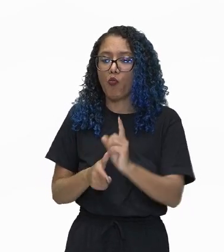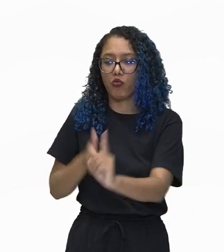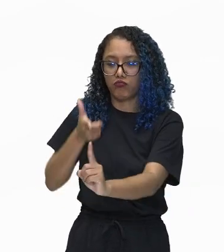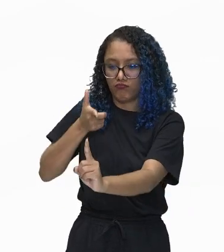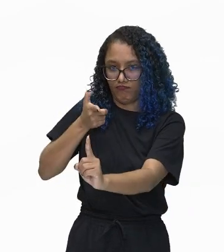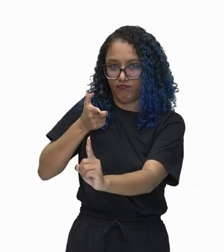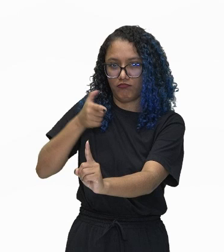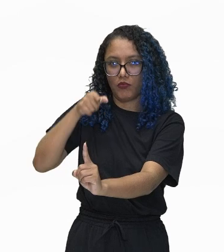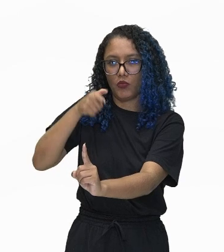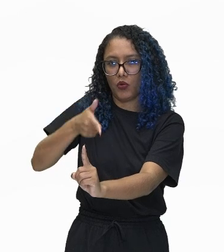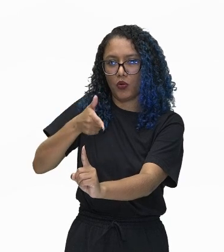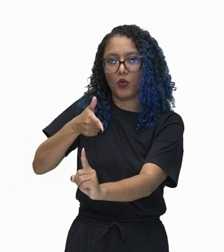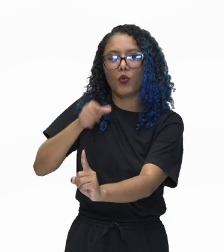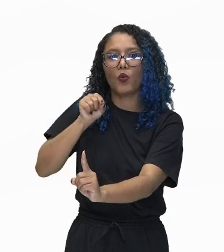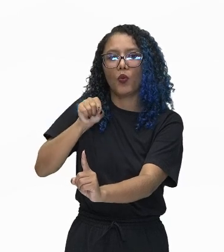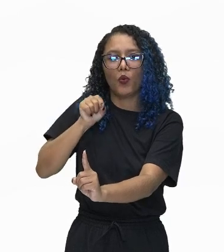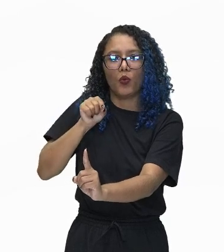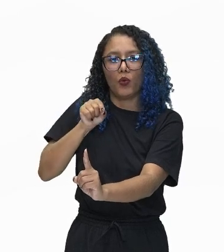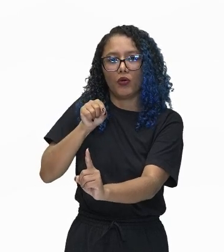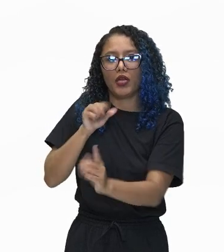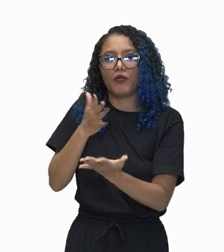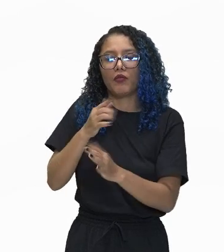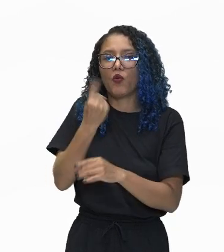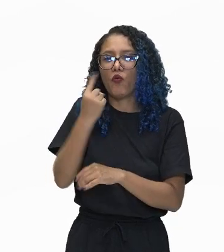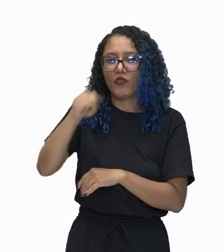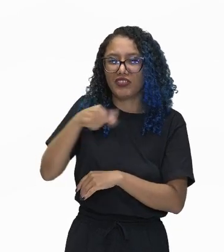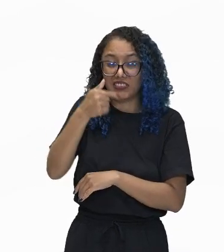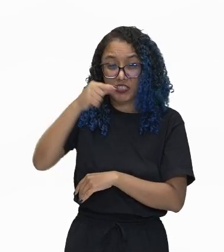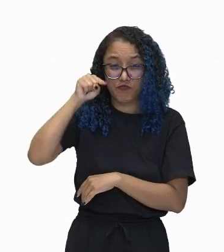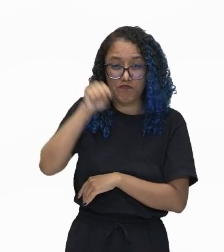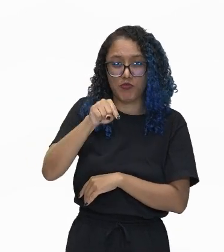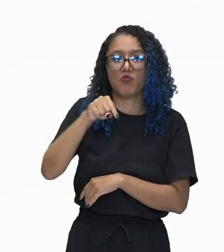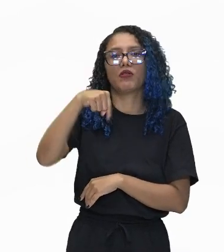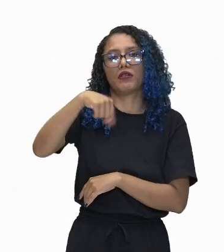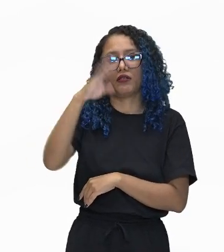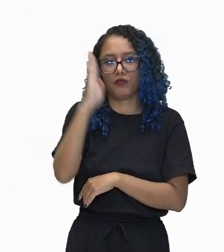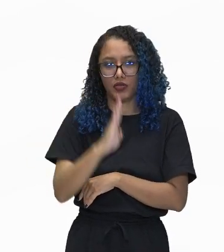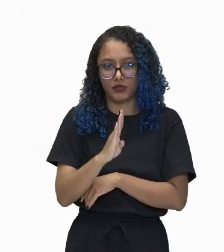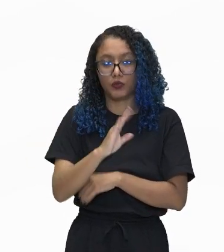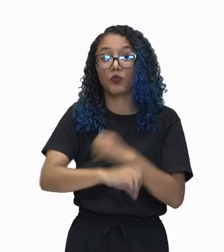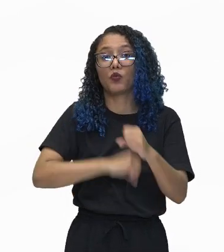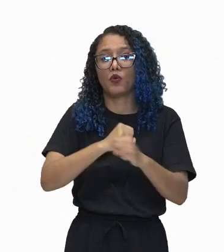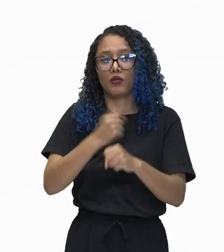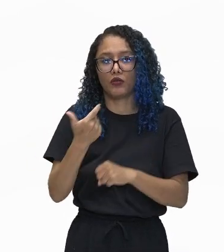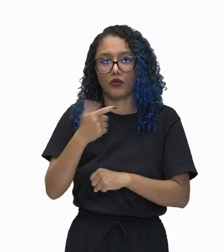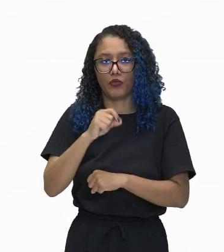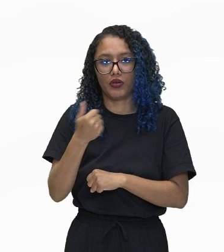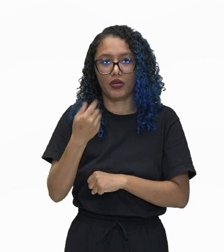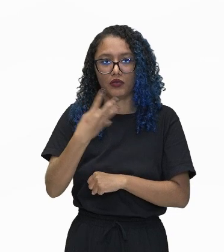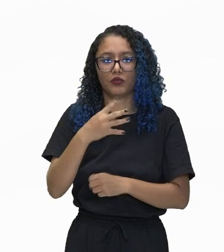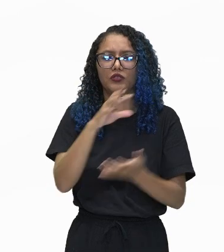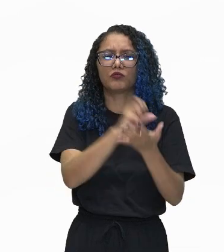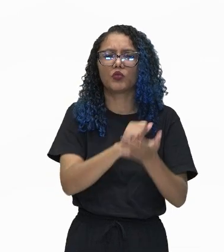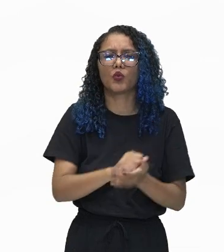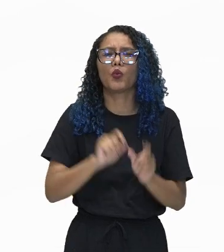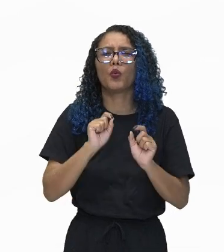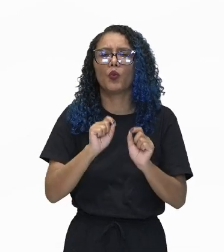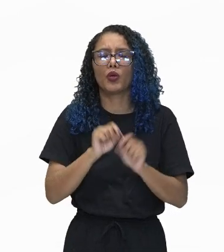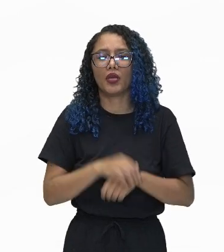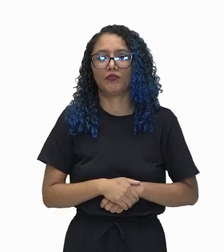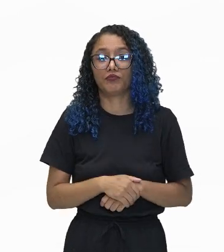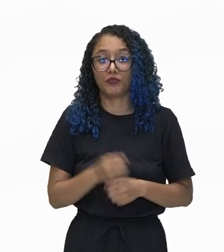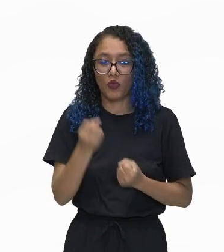a 1,7 mil no Brasil. Em 2014, foi registrado que um carro